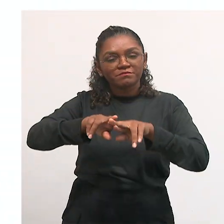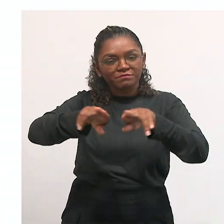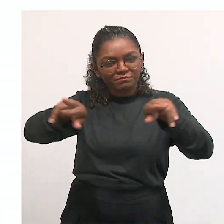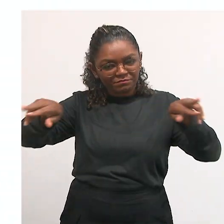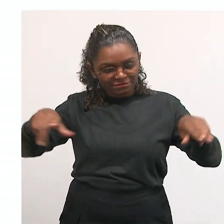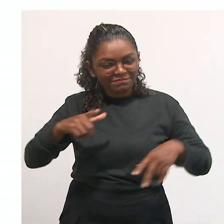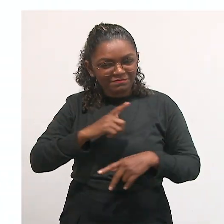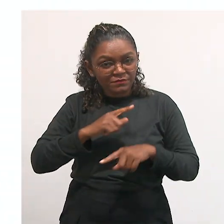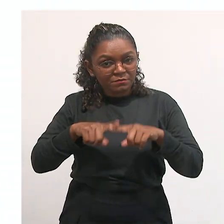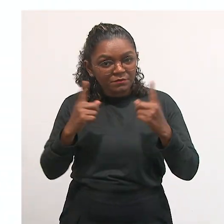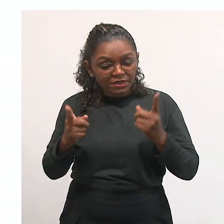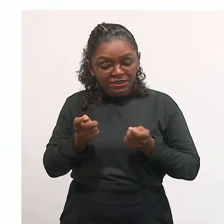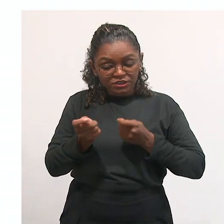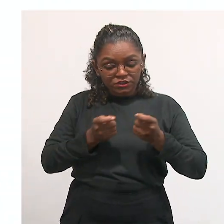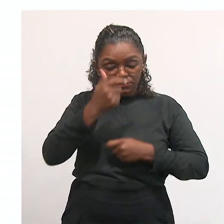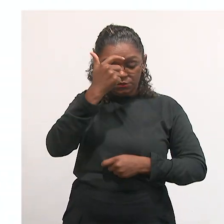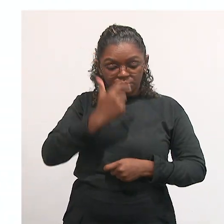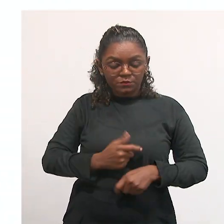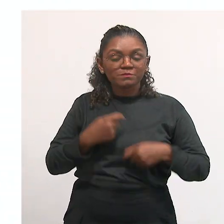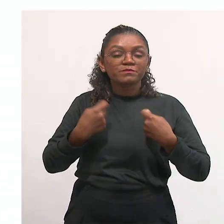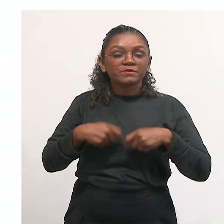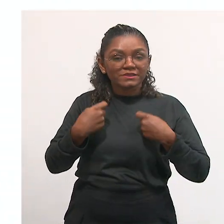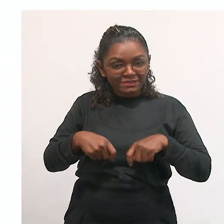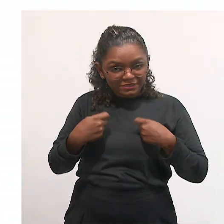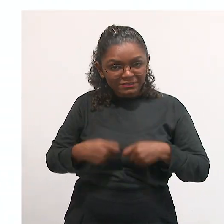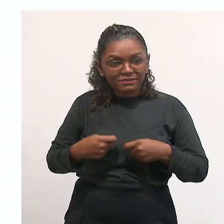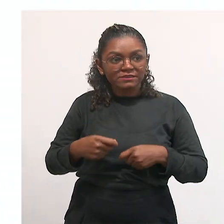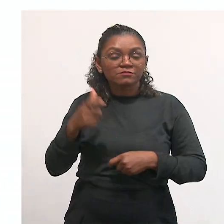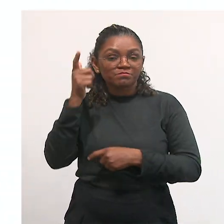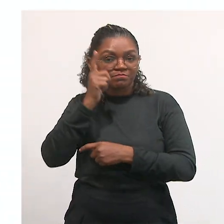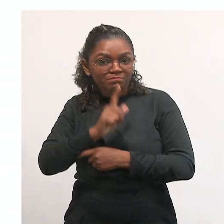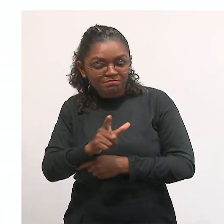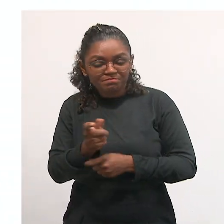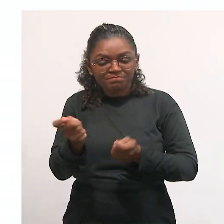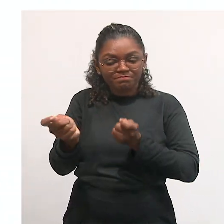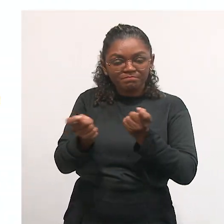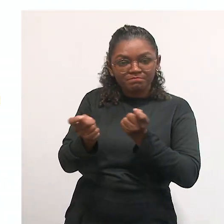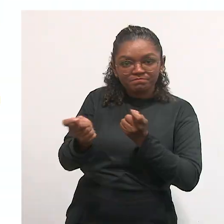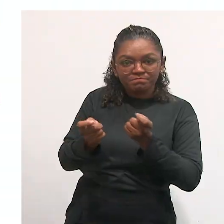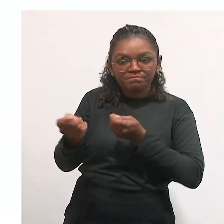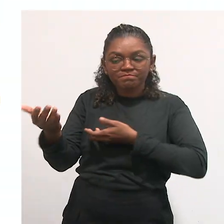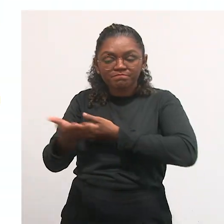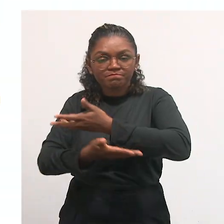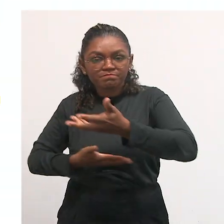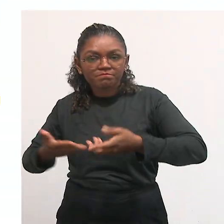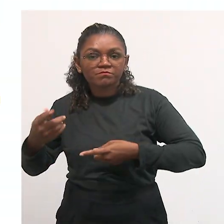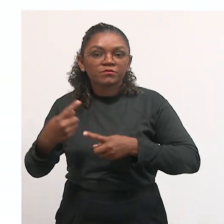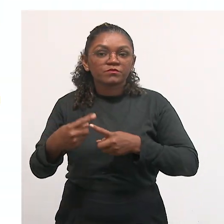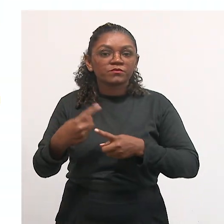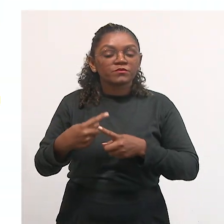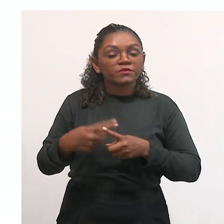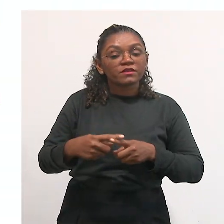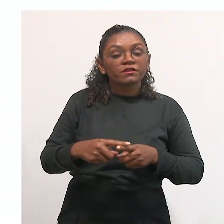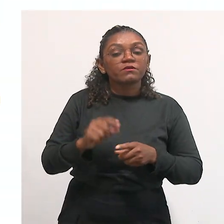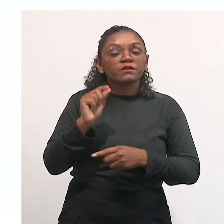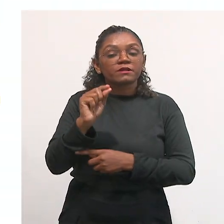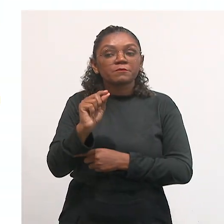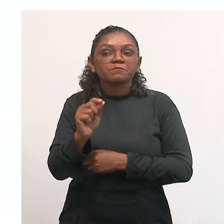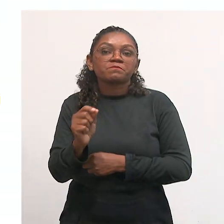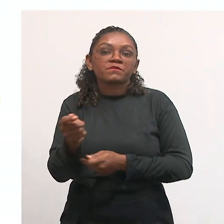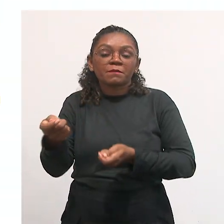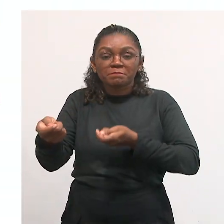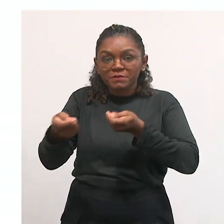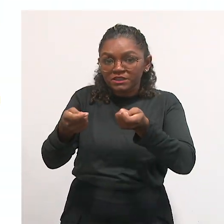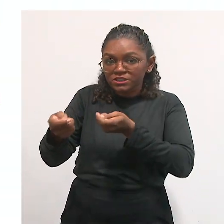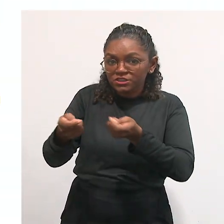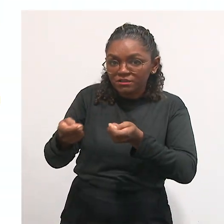com as dificuldades pessoais e interpessoais. Os processos dessa área são planejar a gestão de recursos humanos, compor